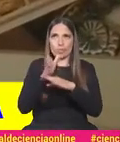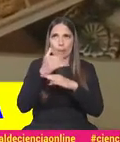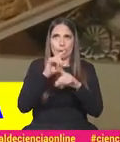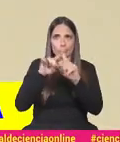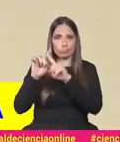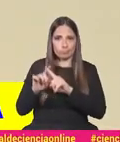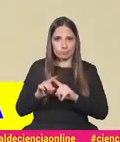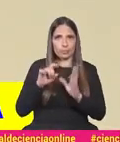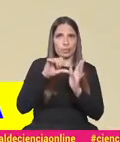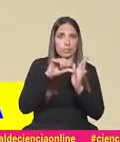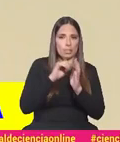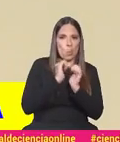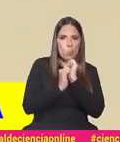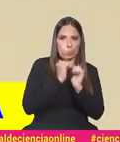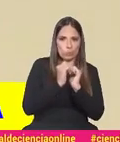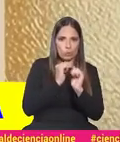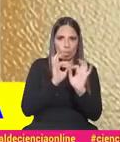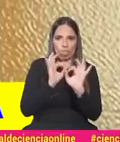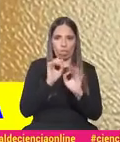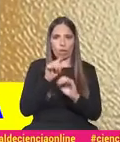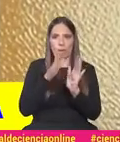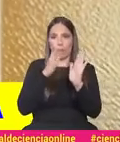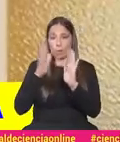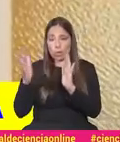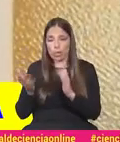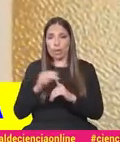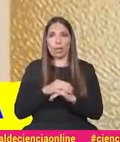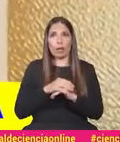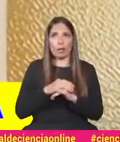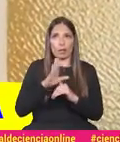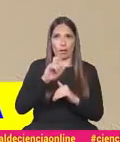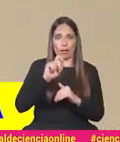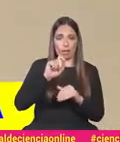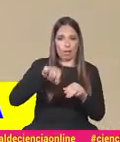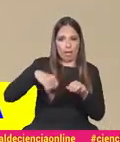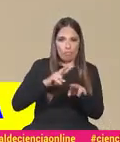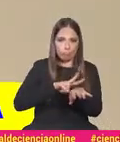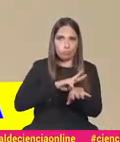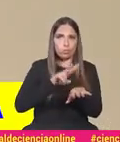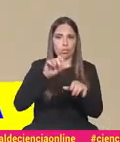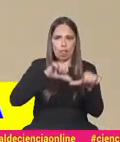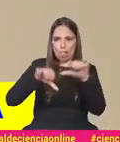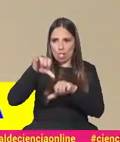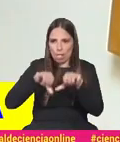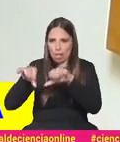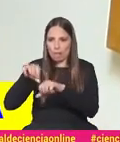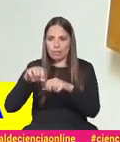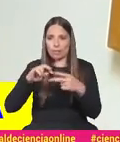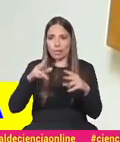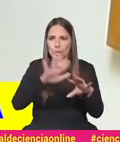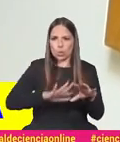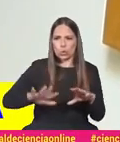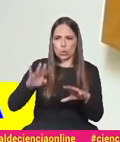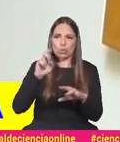gabinetes, centro de documentação, biblioteca, herbário, laboratórios e câmaras de conservação